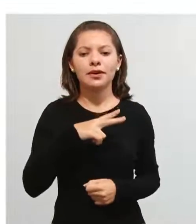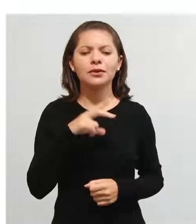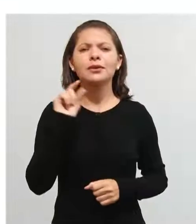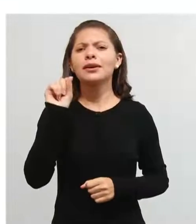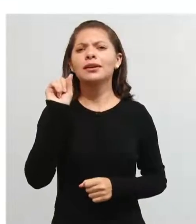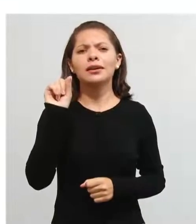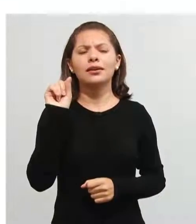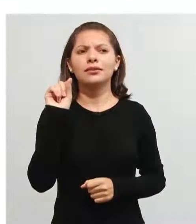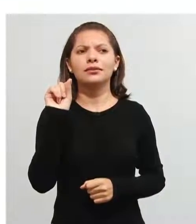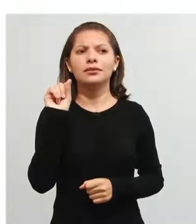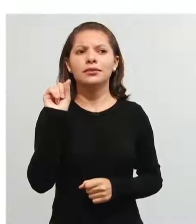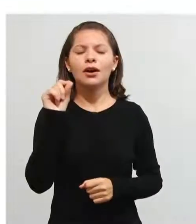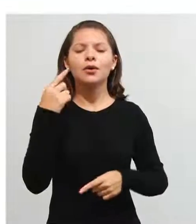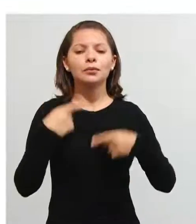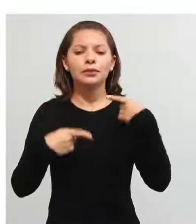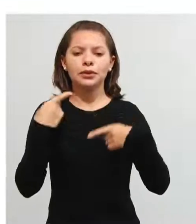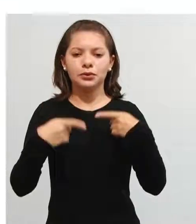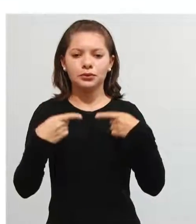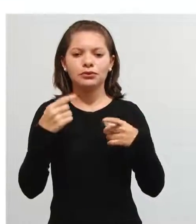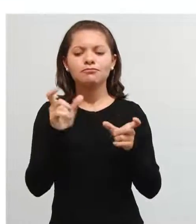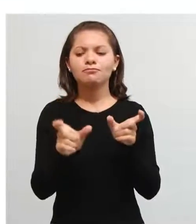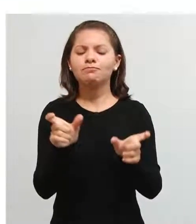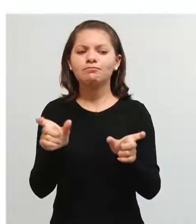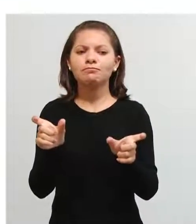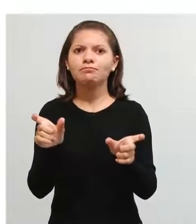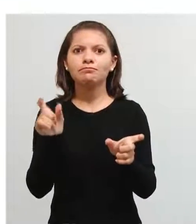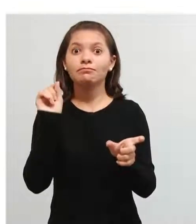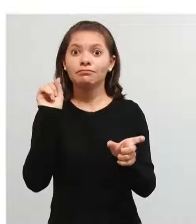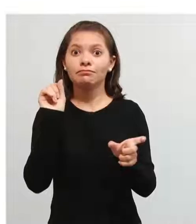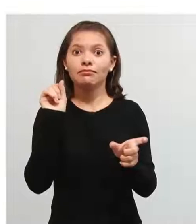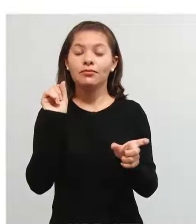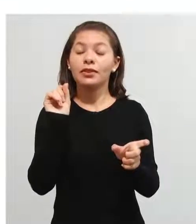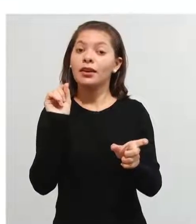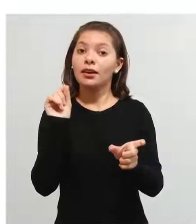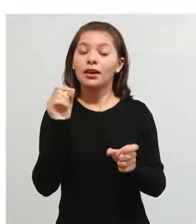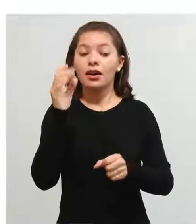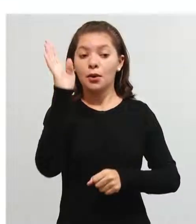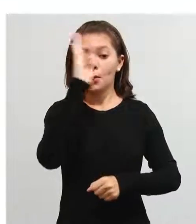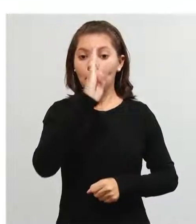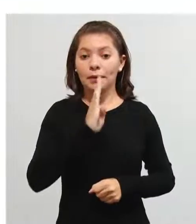entes políticos? Basicamente, a União, os